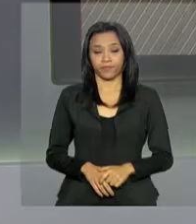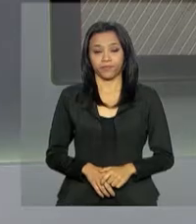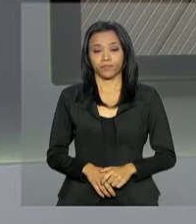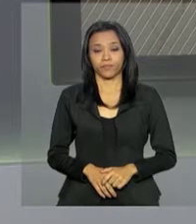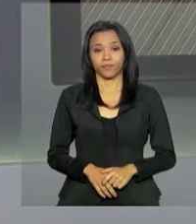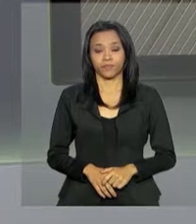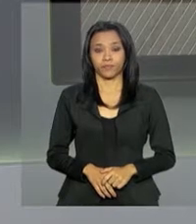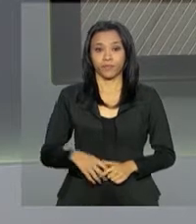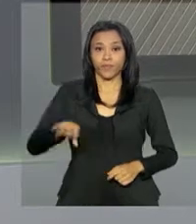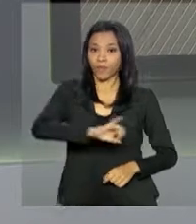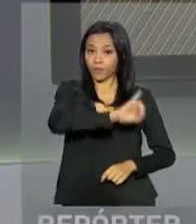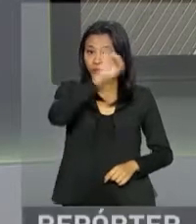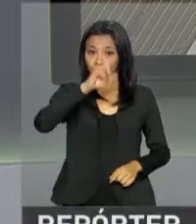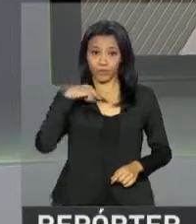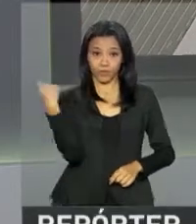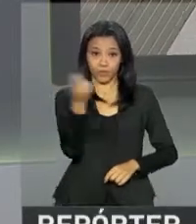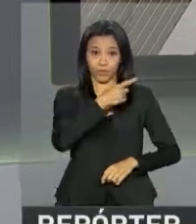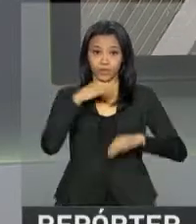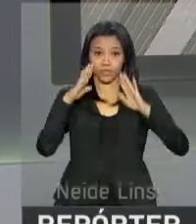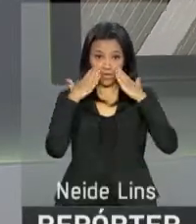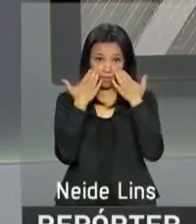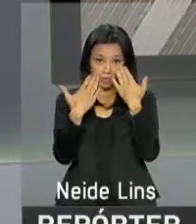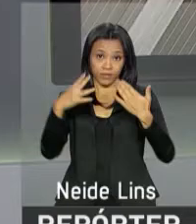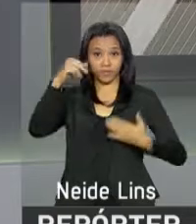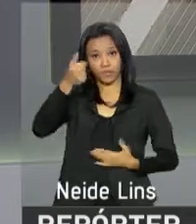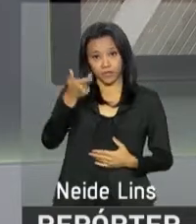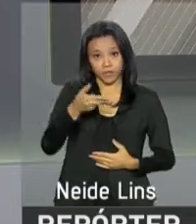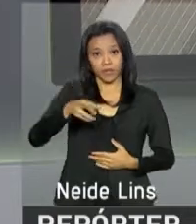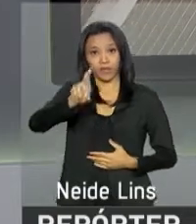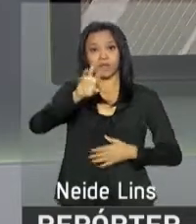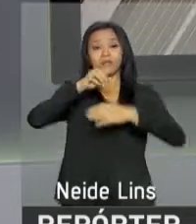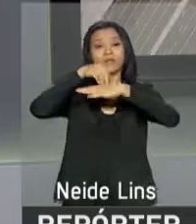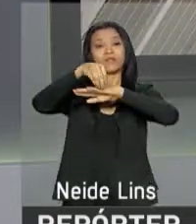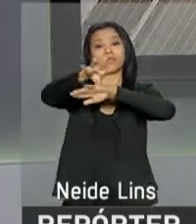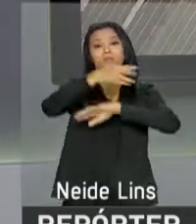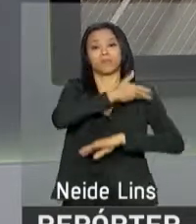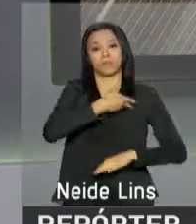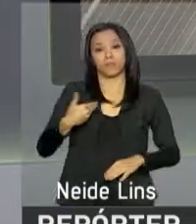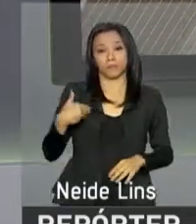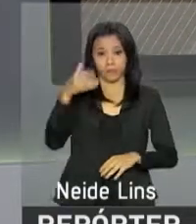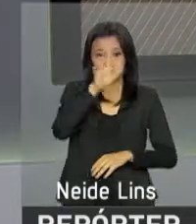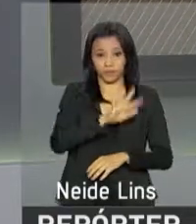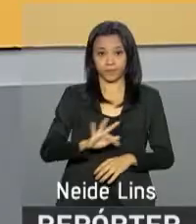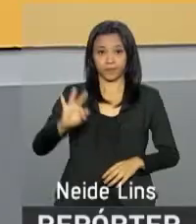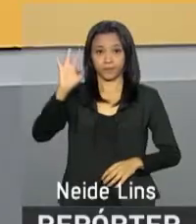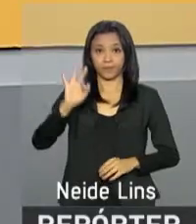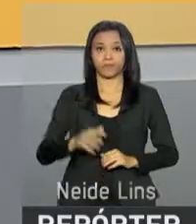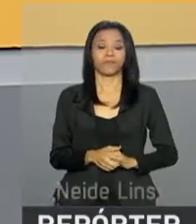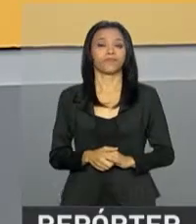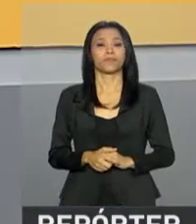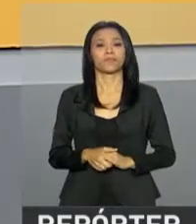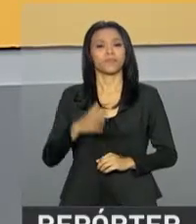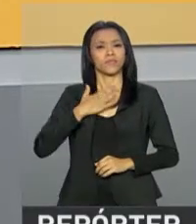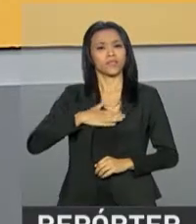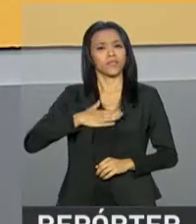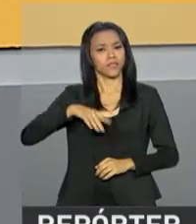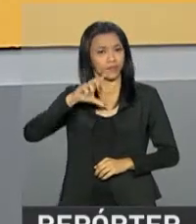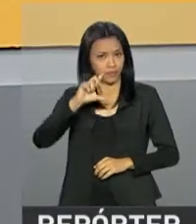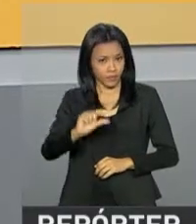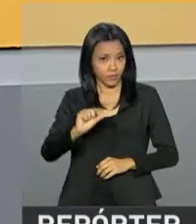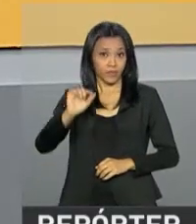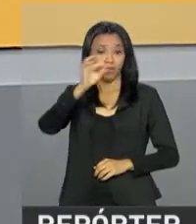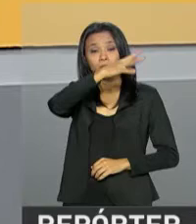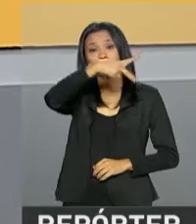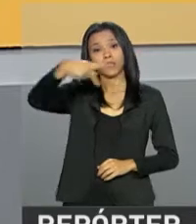o la no ar mais uma edição do repórter nbr as notícias do governo federal daqui a pouco o presidente